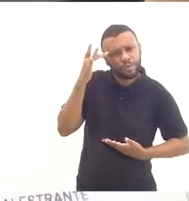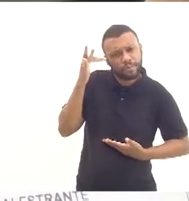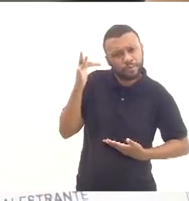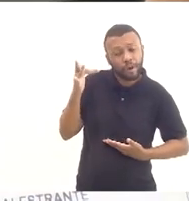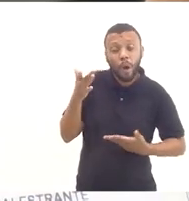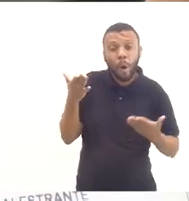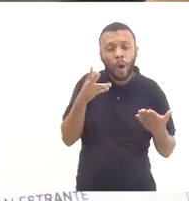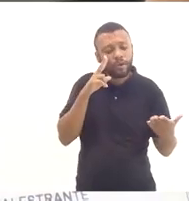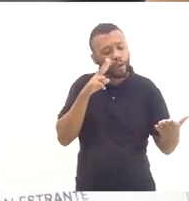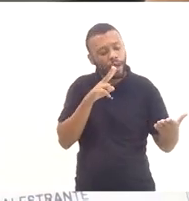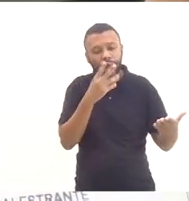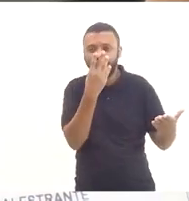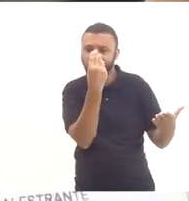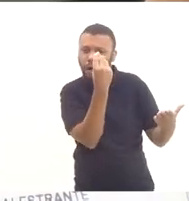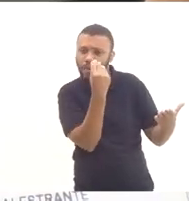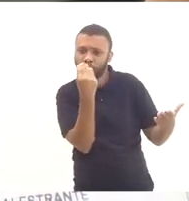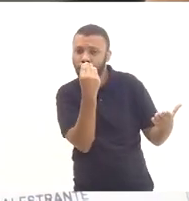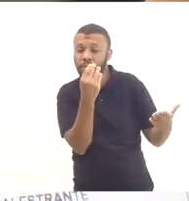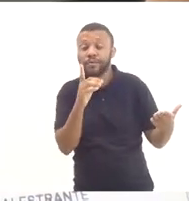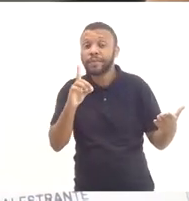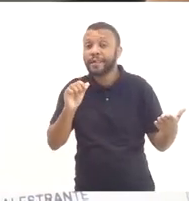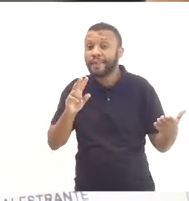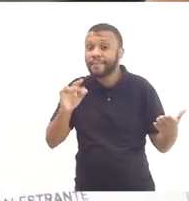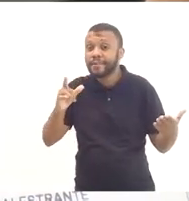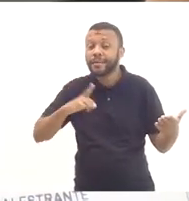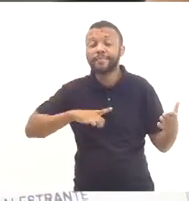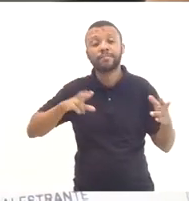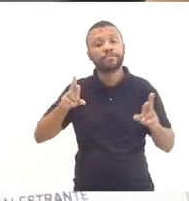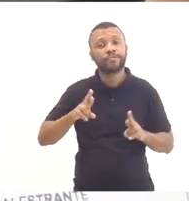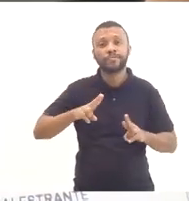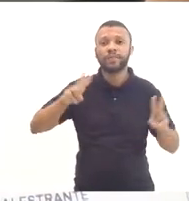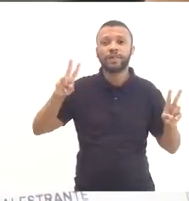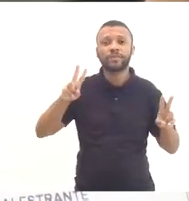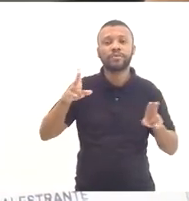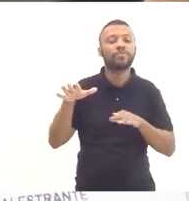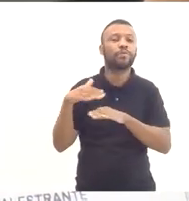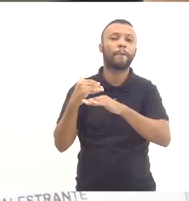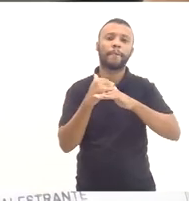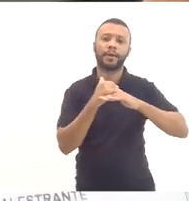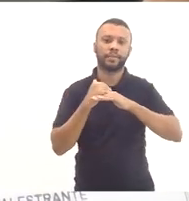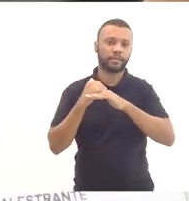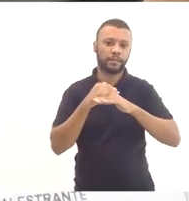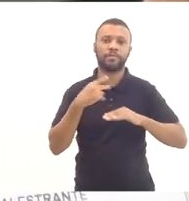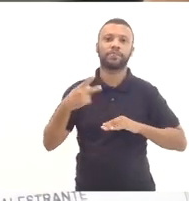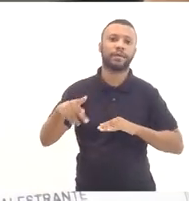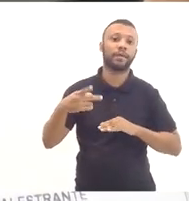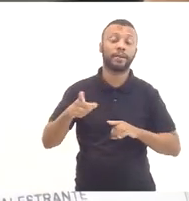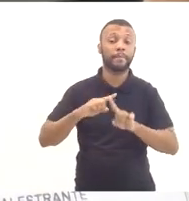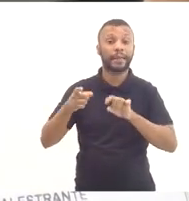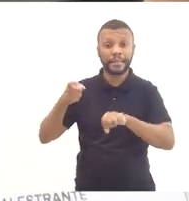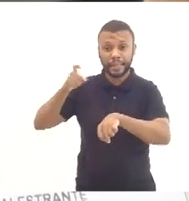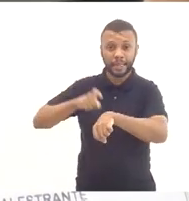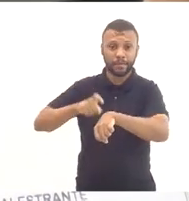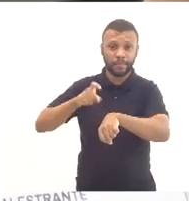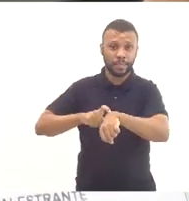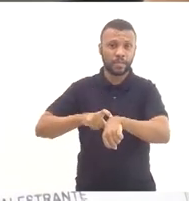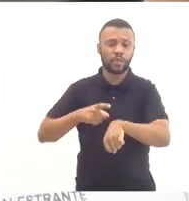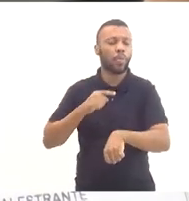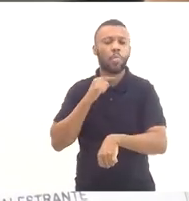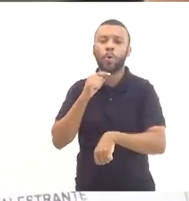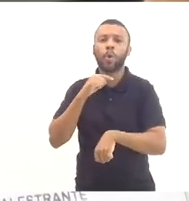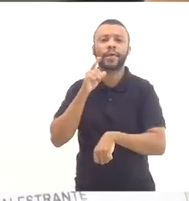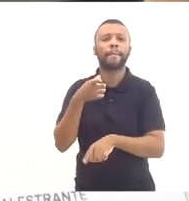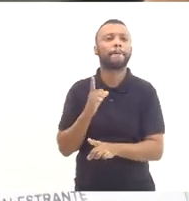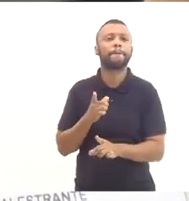as fotos eu vejo que Davi estava muito diferente do padrão dele mas Naquele dia naquele momento ali eu não consegui perceber